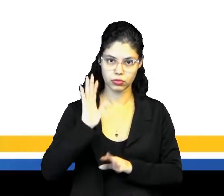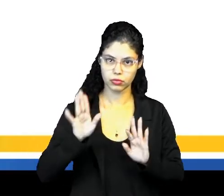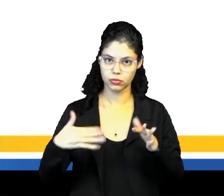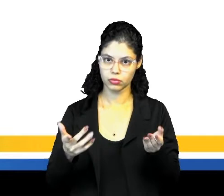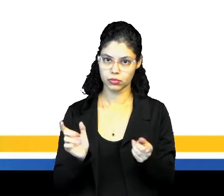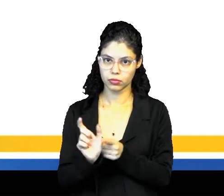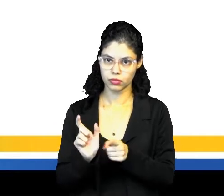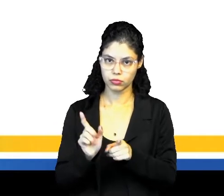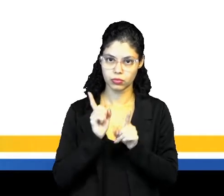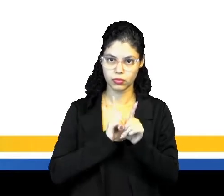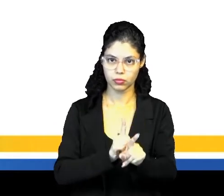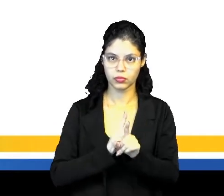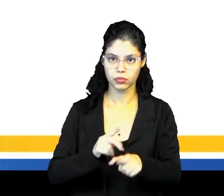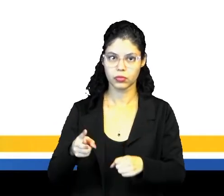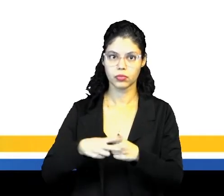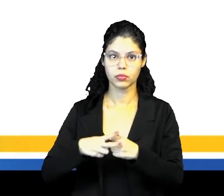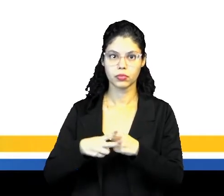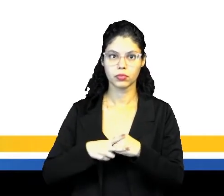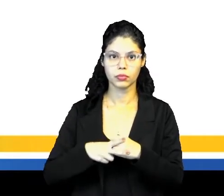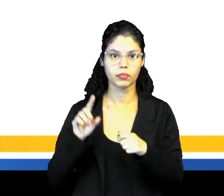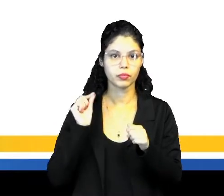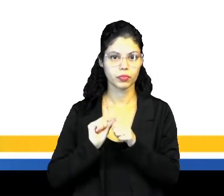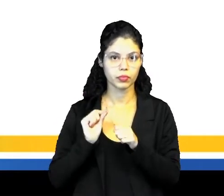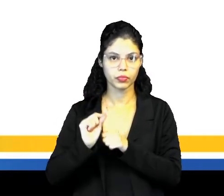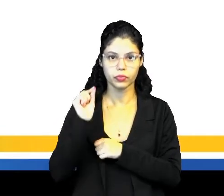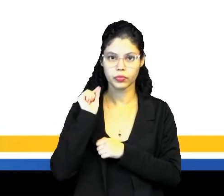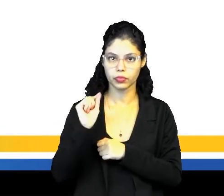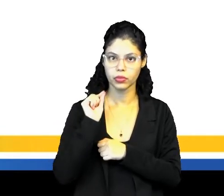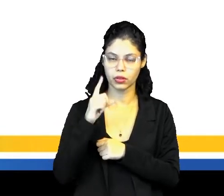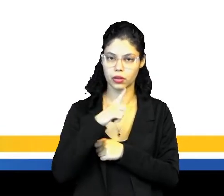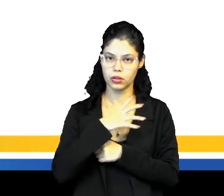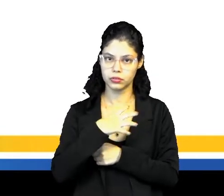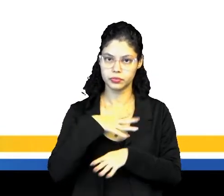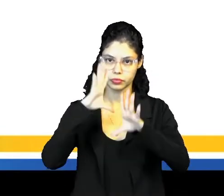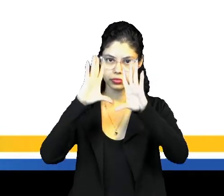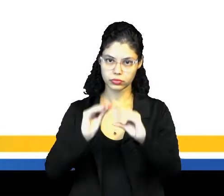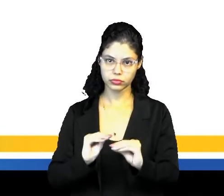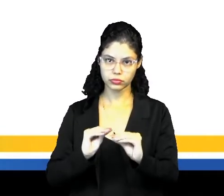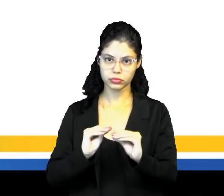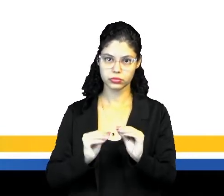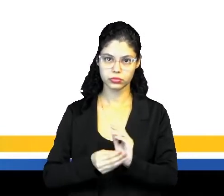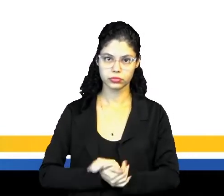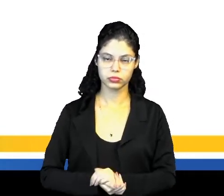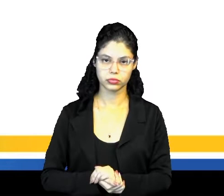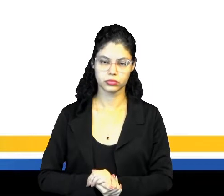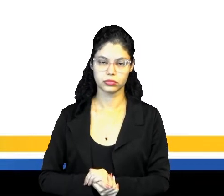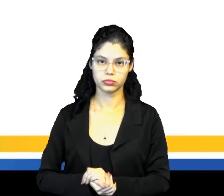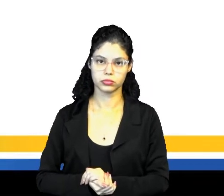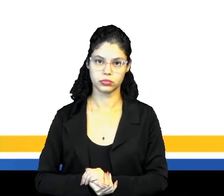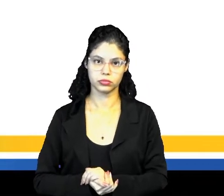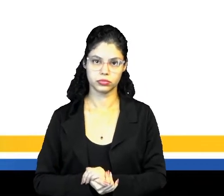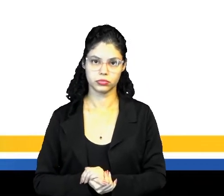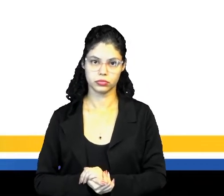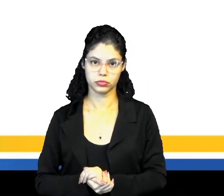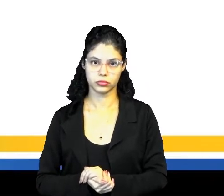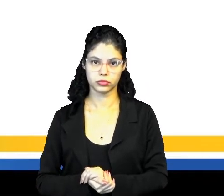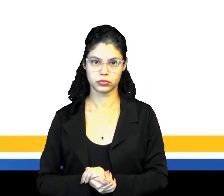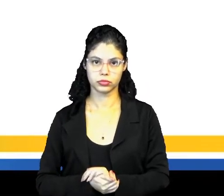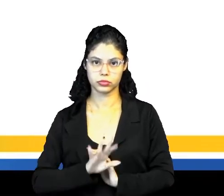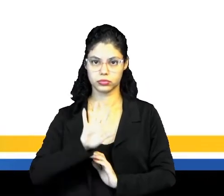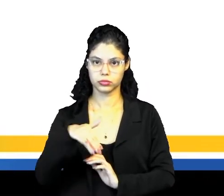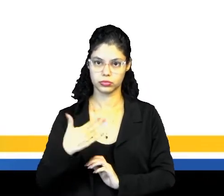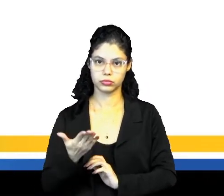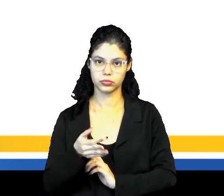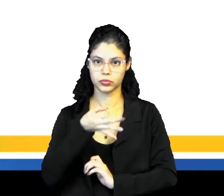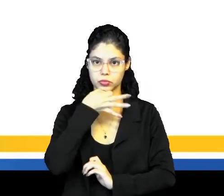Qual palavra acompanhada do verbo turn faz com que ela tenha o sentido de desligar? No caso aí, o contrário. Qual